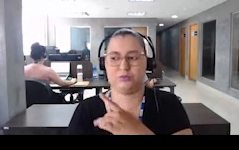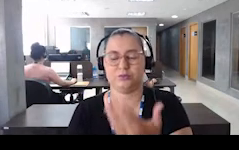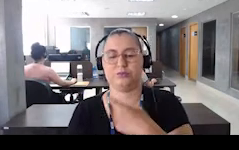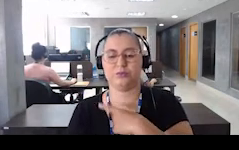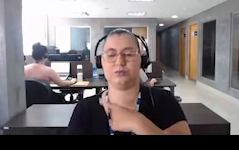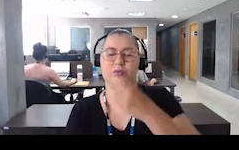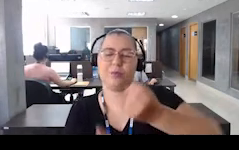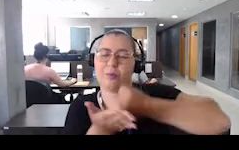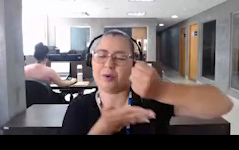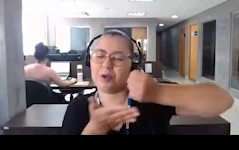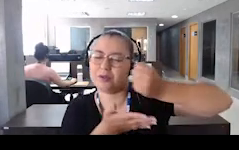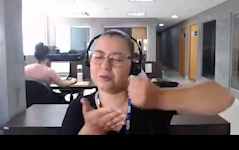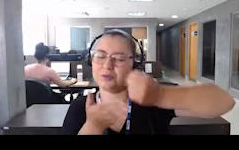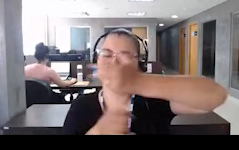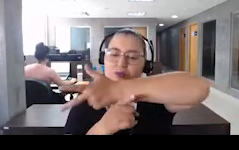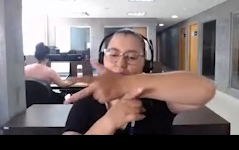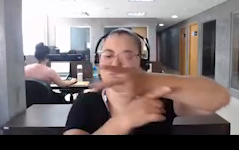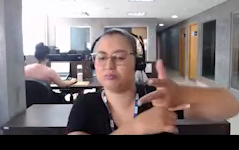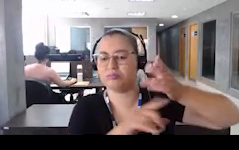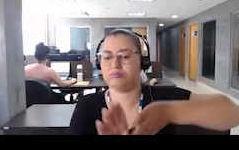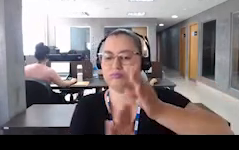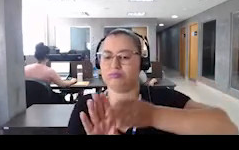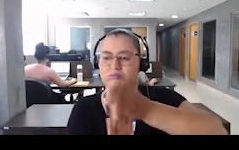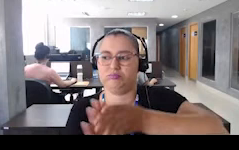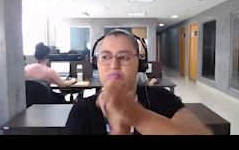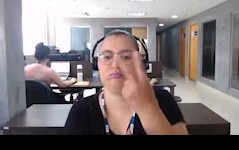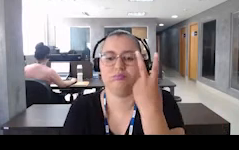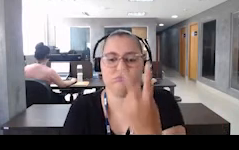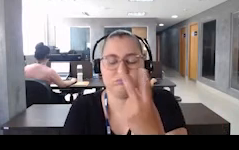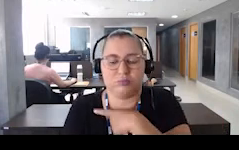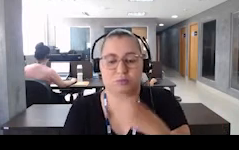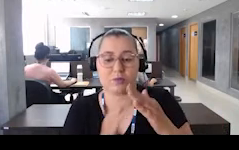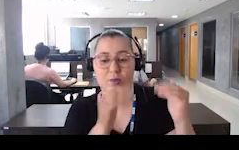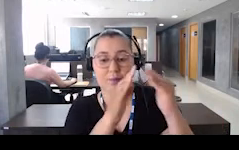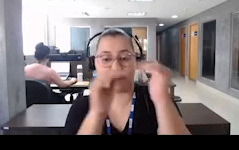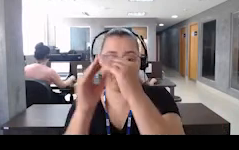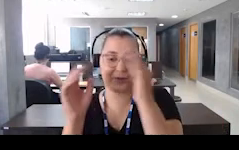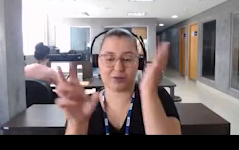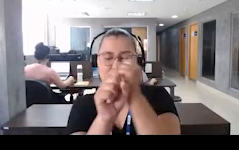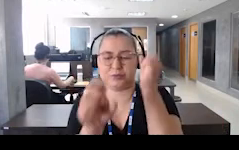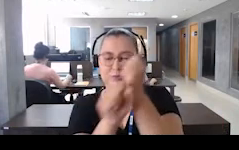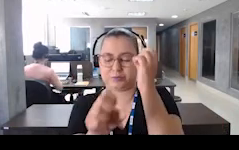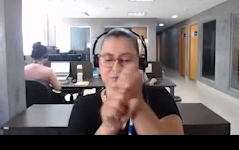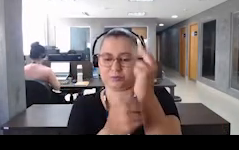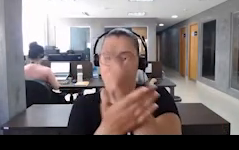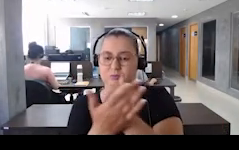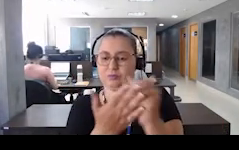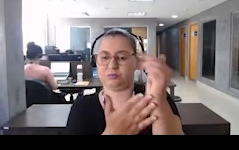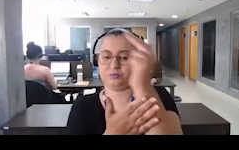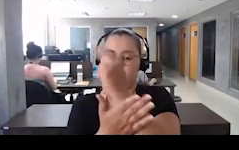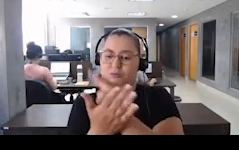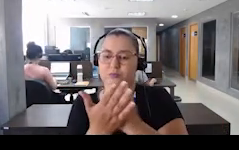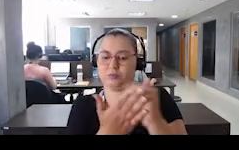a SAP 2, basicamente esse vídeo aqui orienta tudo para vocês. A SAP 2, por exemplo, ó, pede para você calcular, para você desenhar.